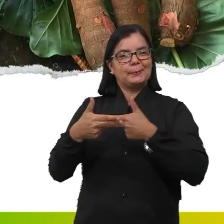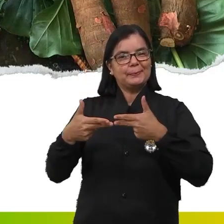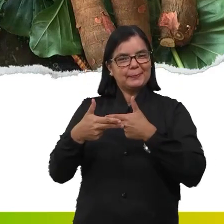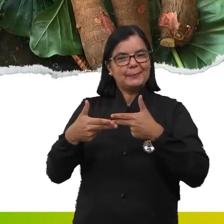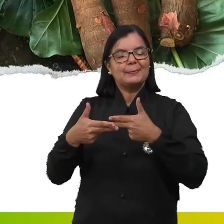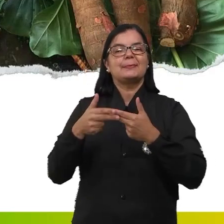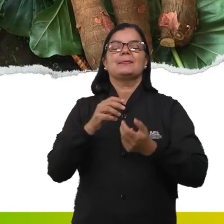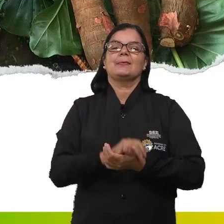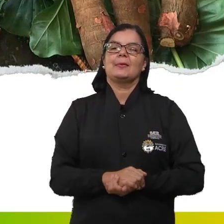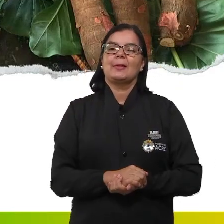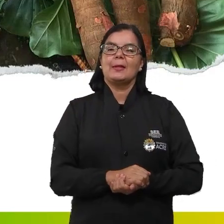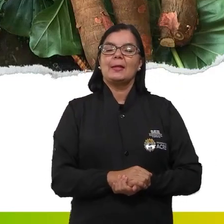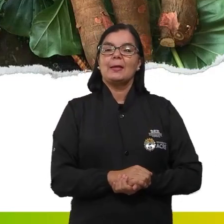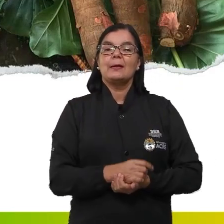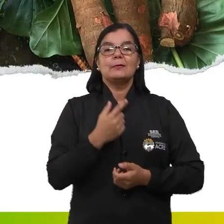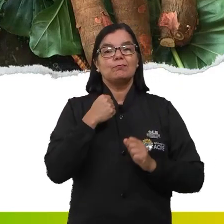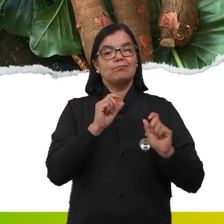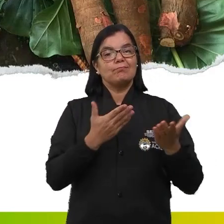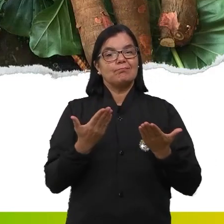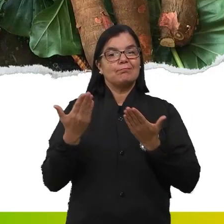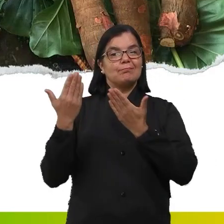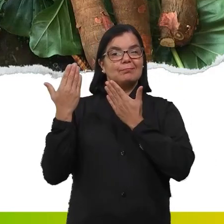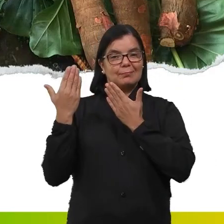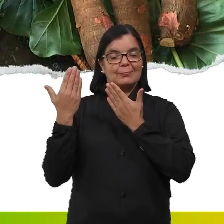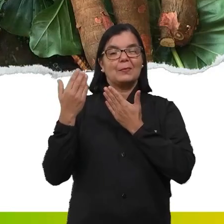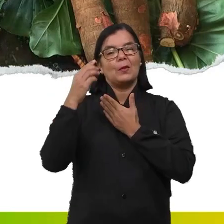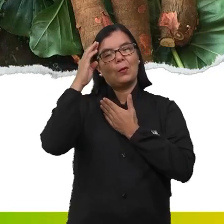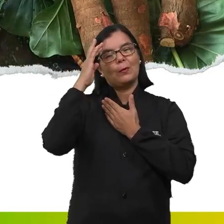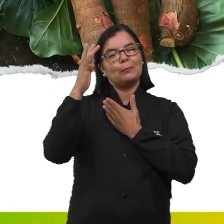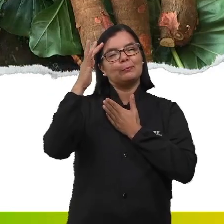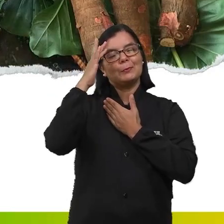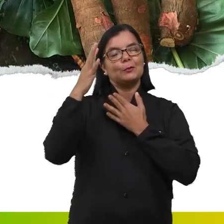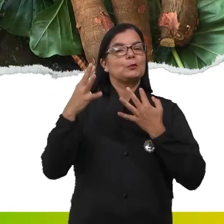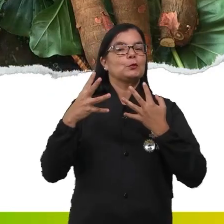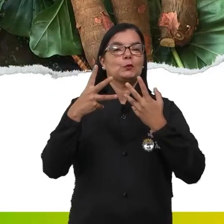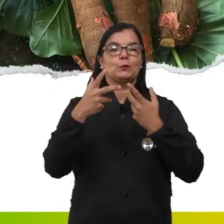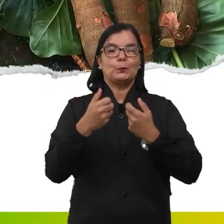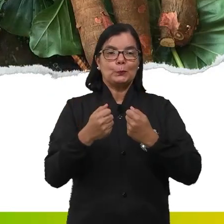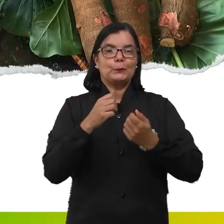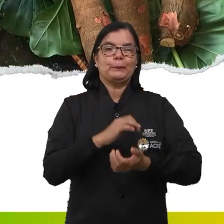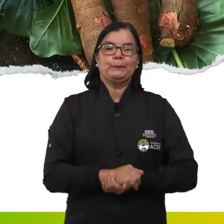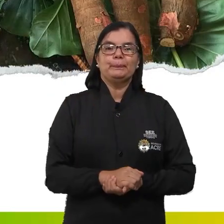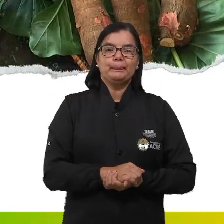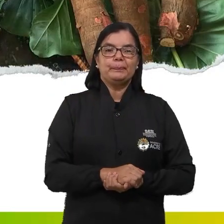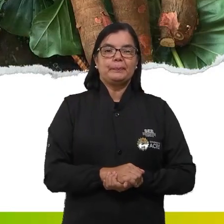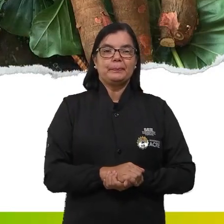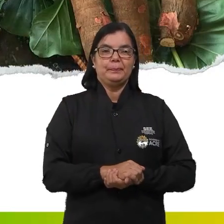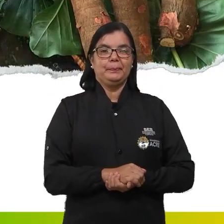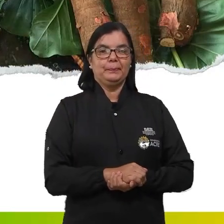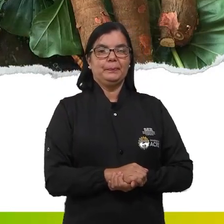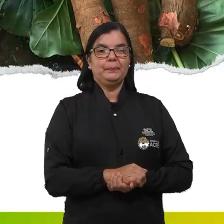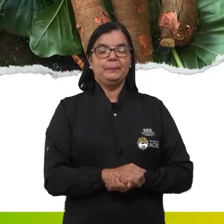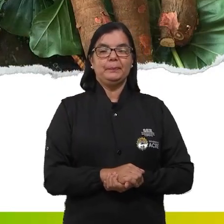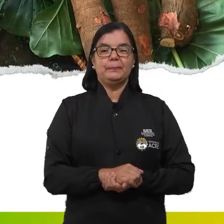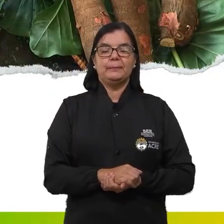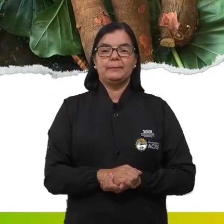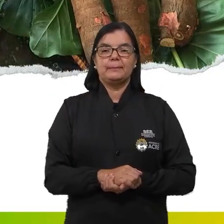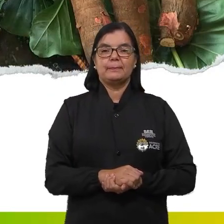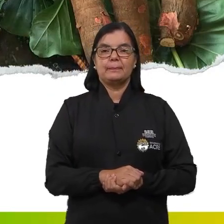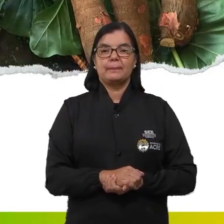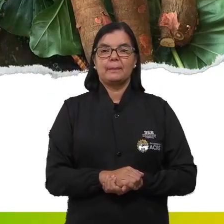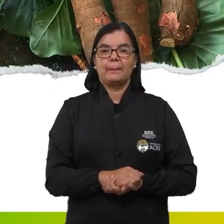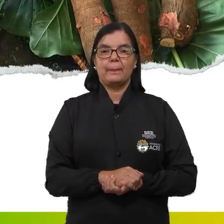aí, na sua tela, você já consegue imaginar o que sai de tudo isso. Então, essa